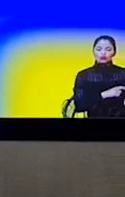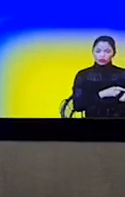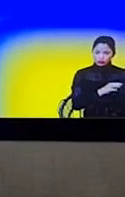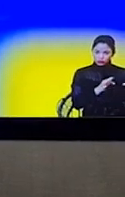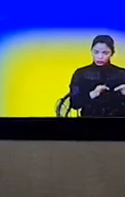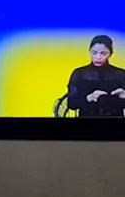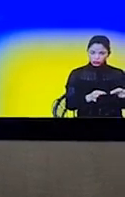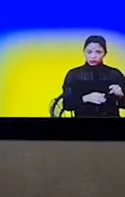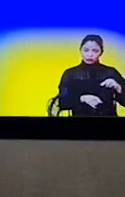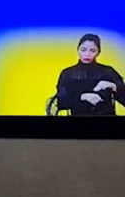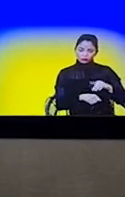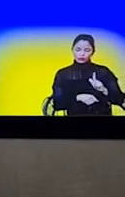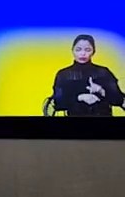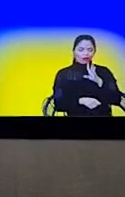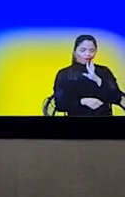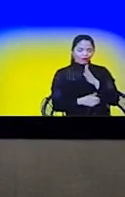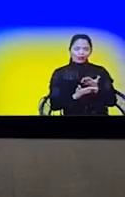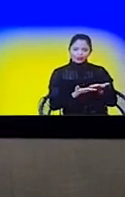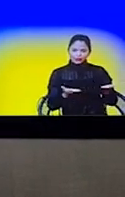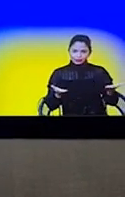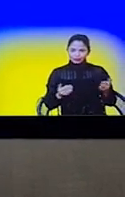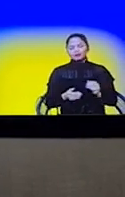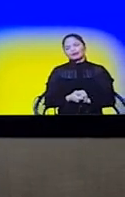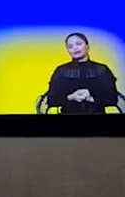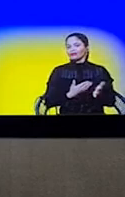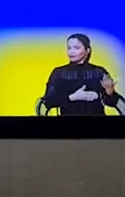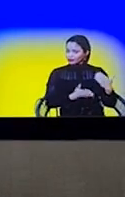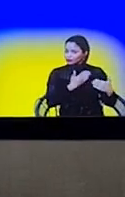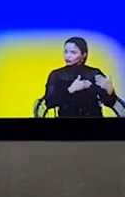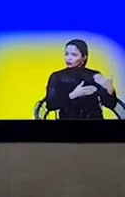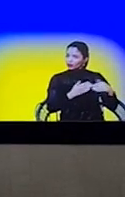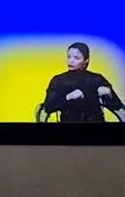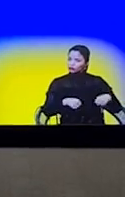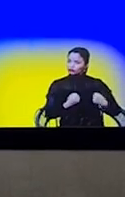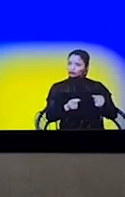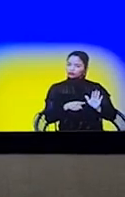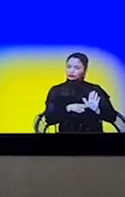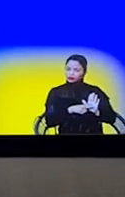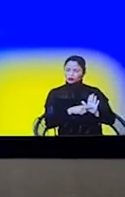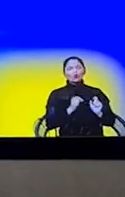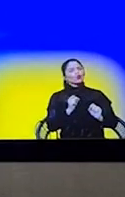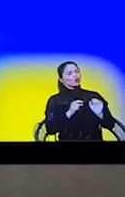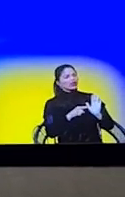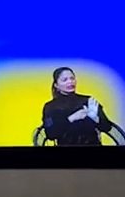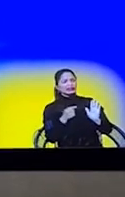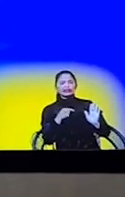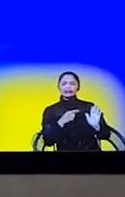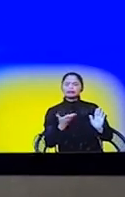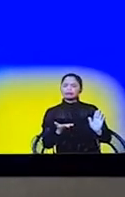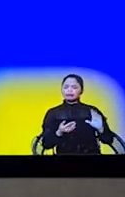já conhece essa tela, mas aqui tem uma nuance. Antigamente, a gente reforçava o negativo. O que é o negativo? Nesse exemplo